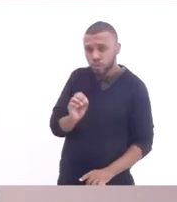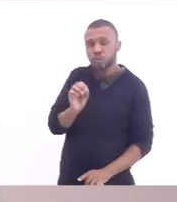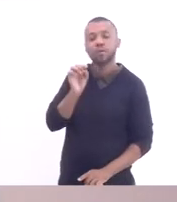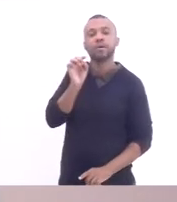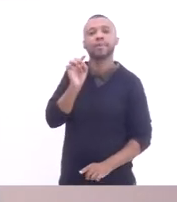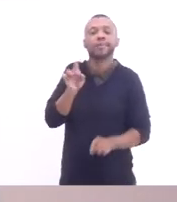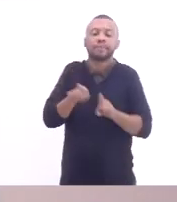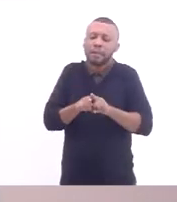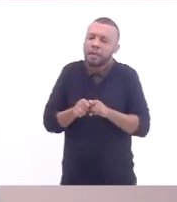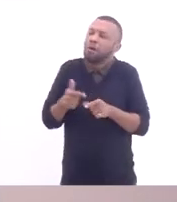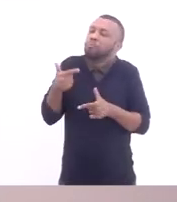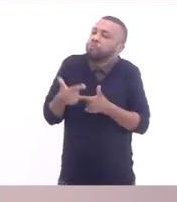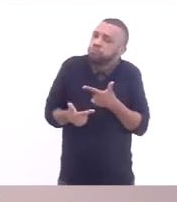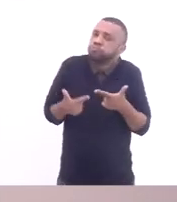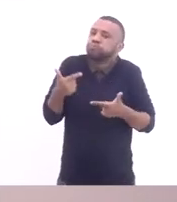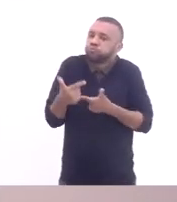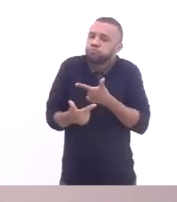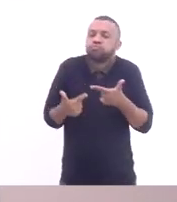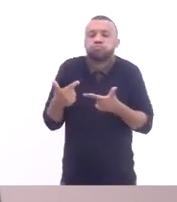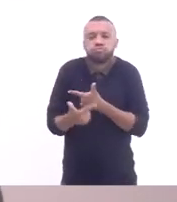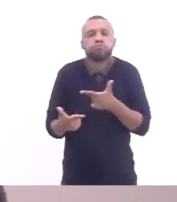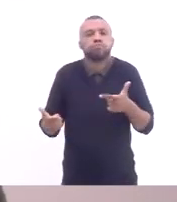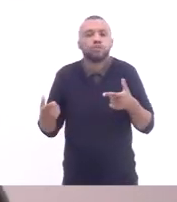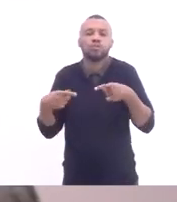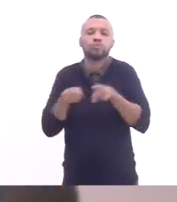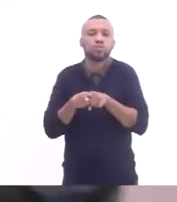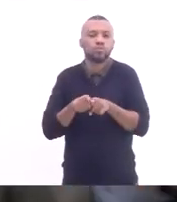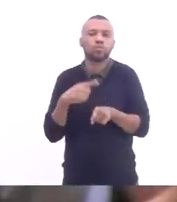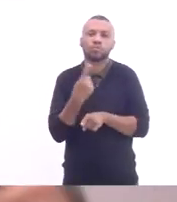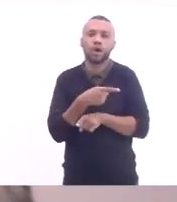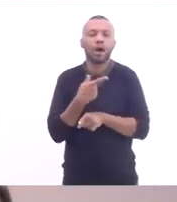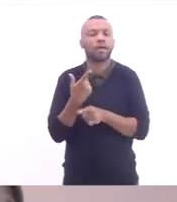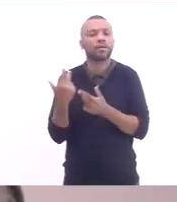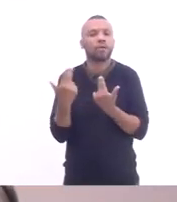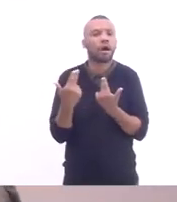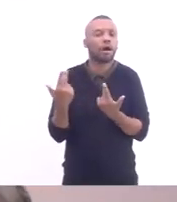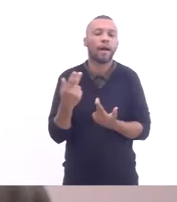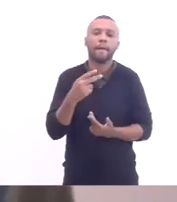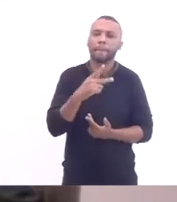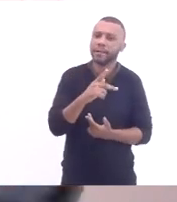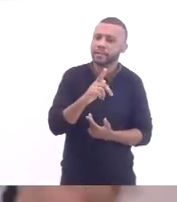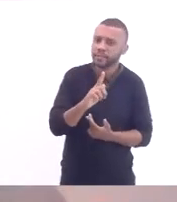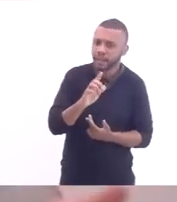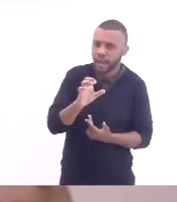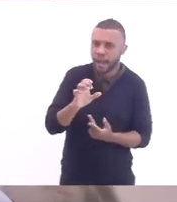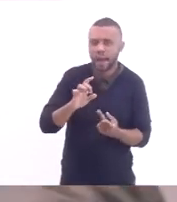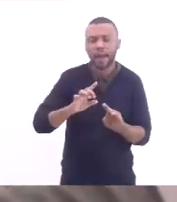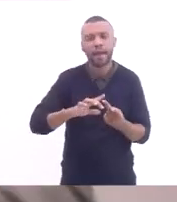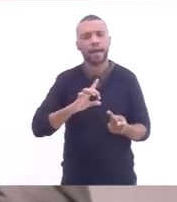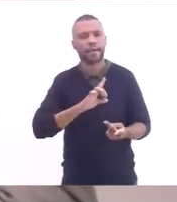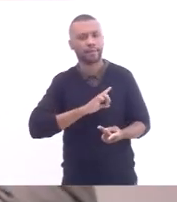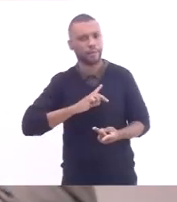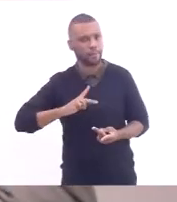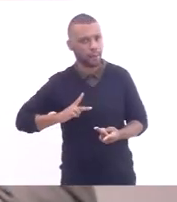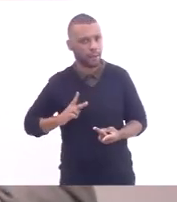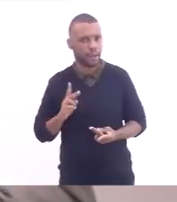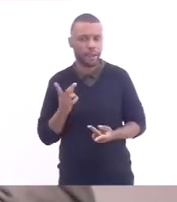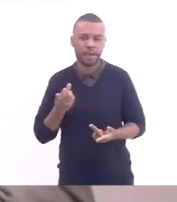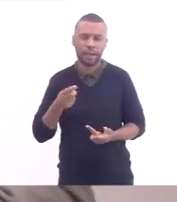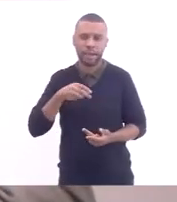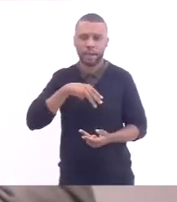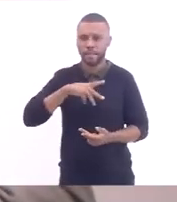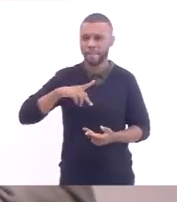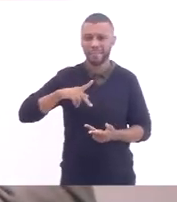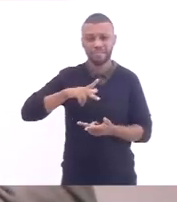outro incansável, esteve conosco o tempo todo, assim como a Procuradoria, a Defensoria, o Ministério Público.